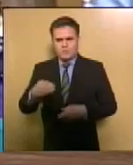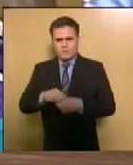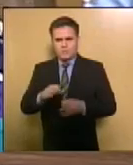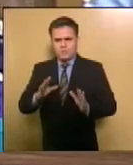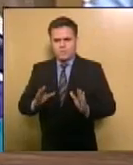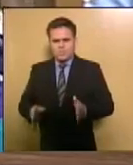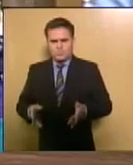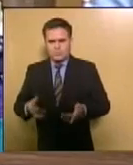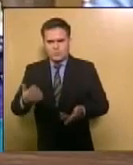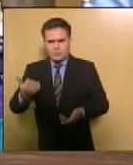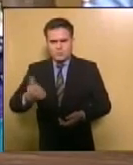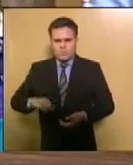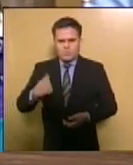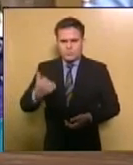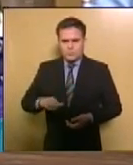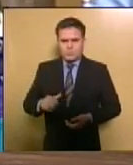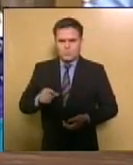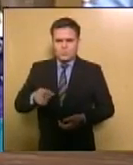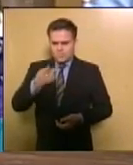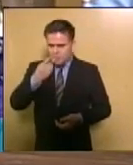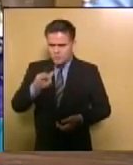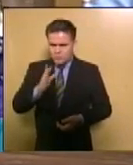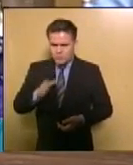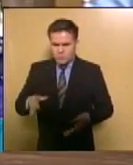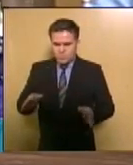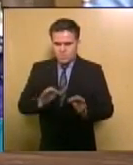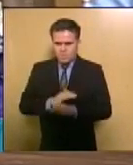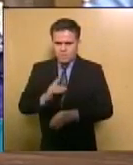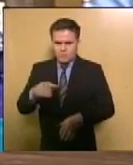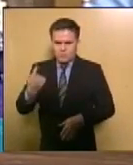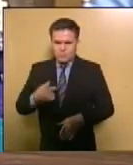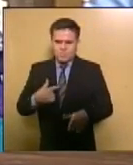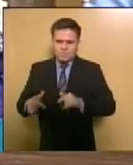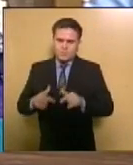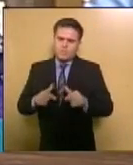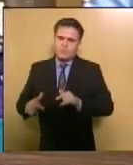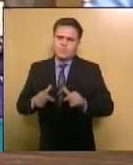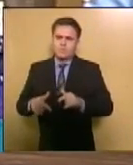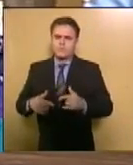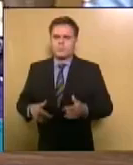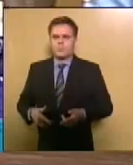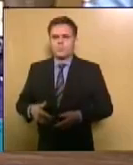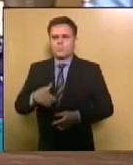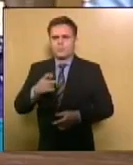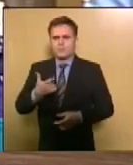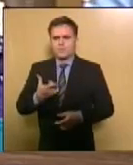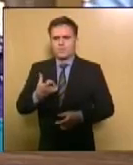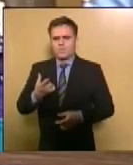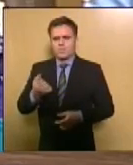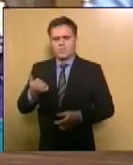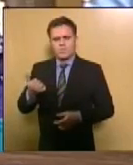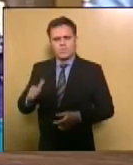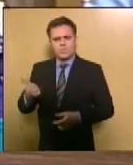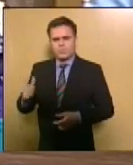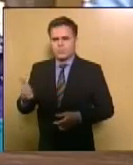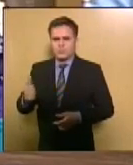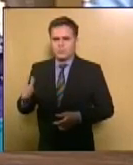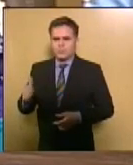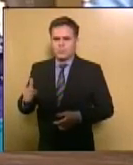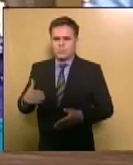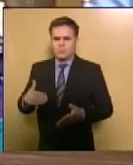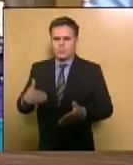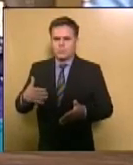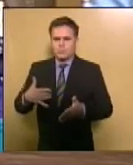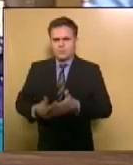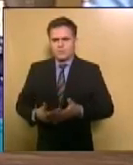questão do diagnóstico que vocês falaram nós estamos trabalhando nesse diagnóstico desde 2011 Então hoje